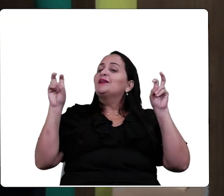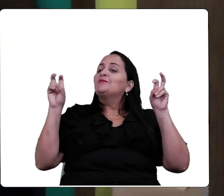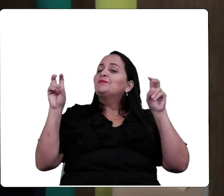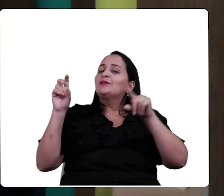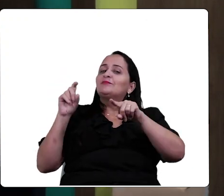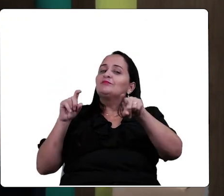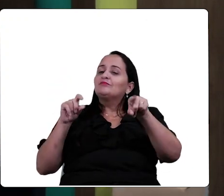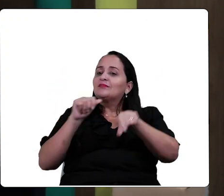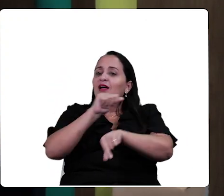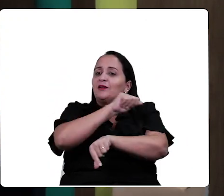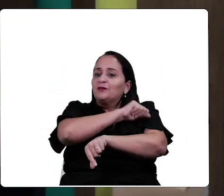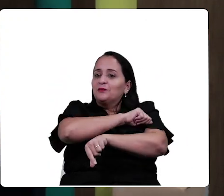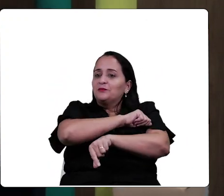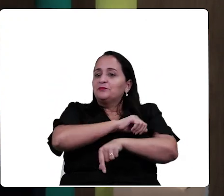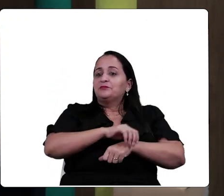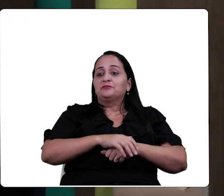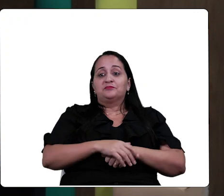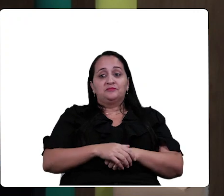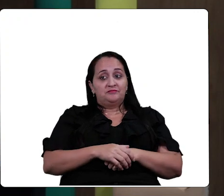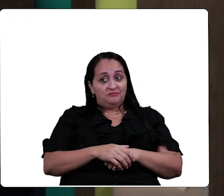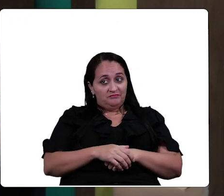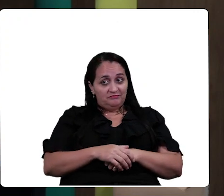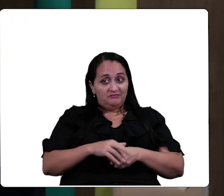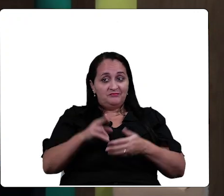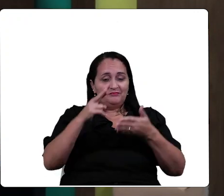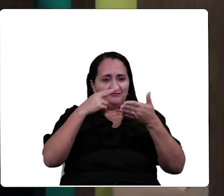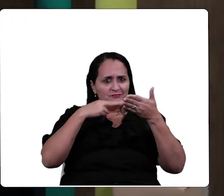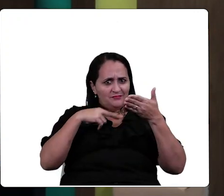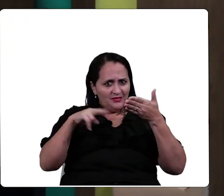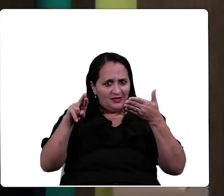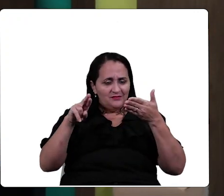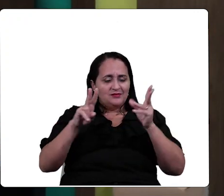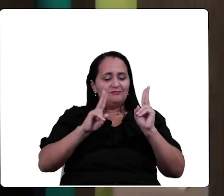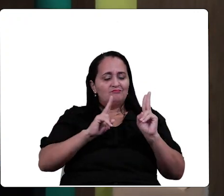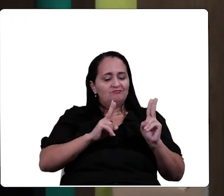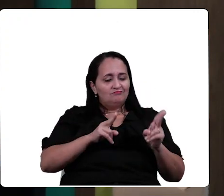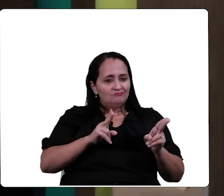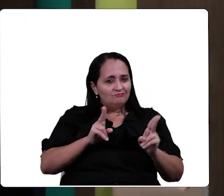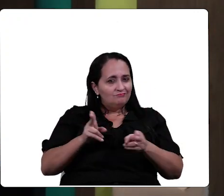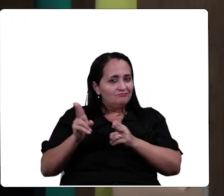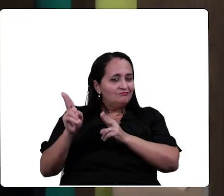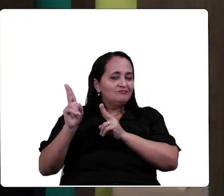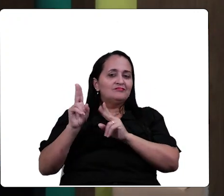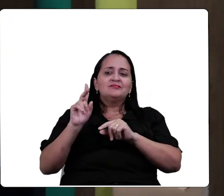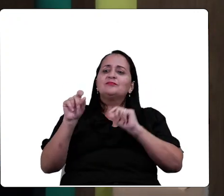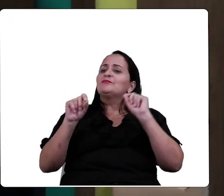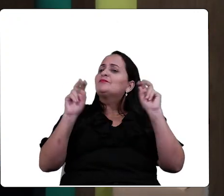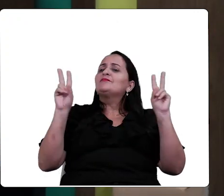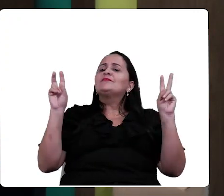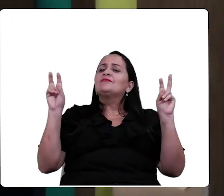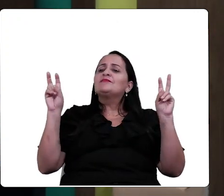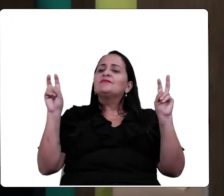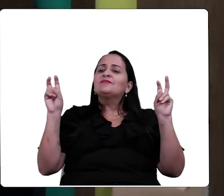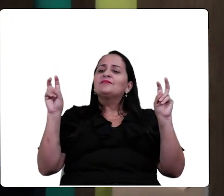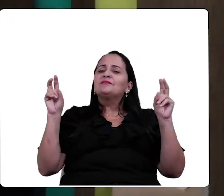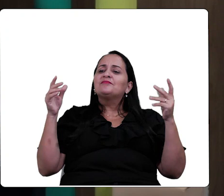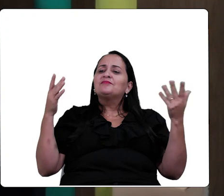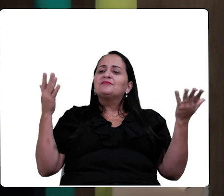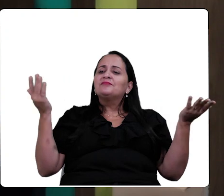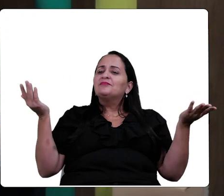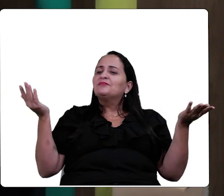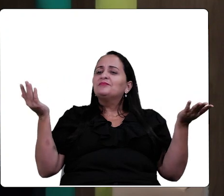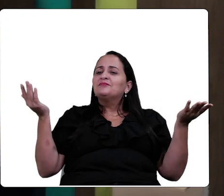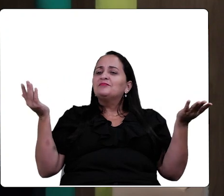nossos alunos? Carol, mais uma aula de revisão, uma sequência bacana, viu? Gostei. E qual é o tema? Qual é o tema? O